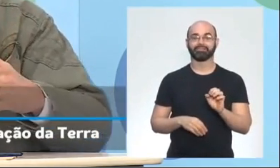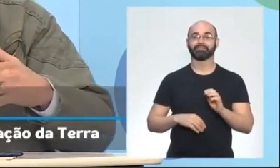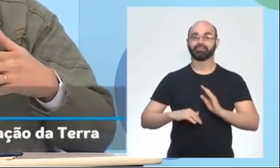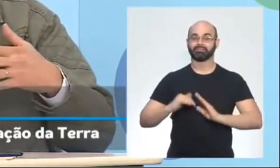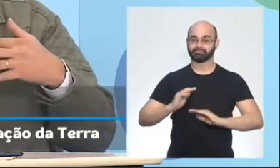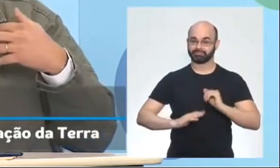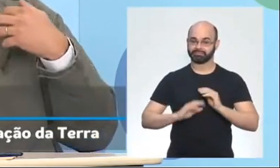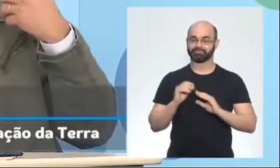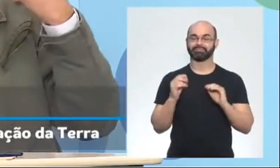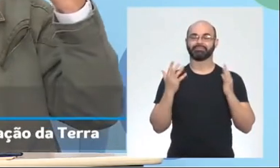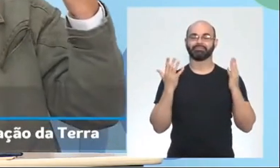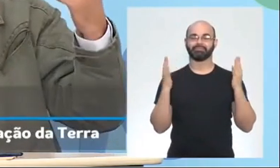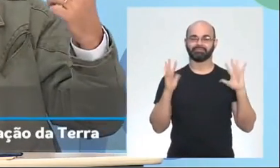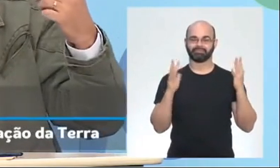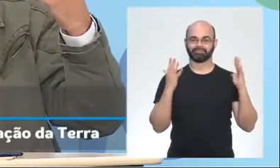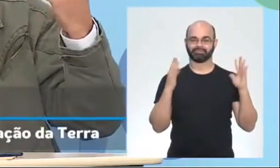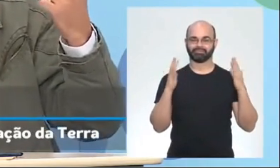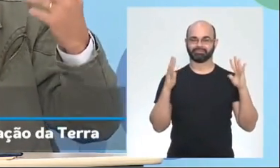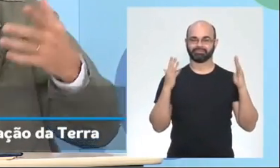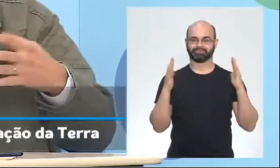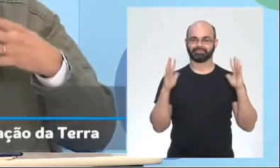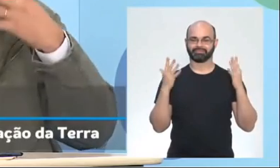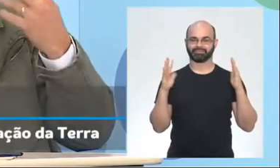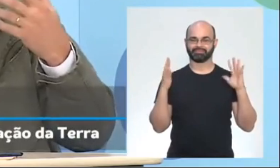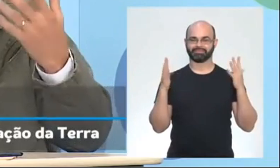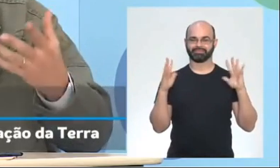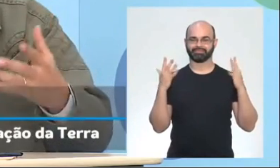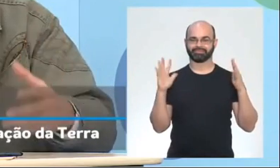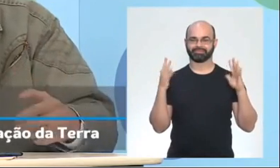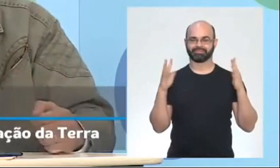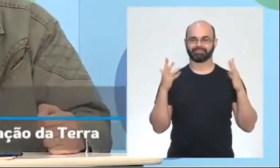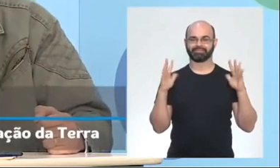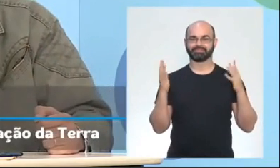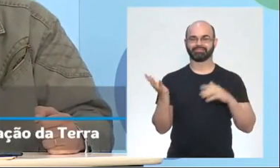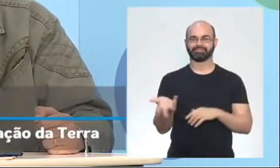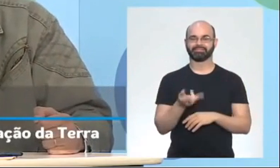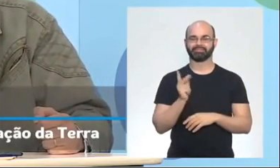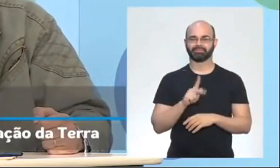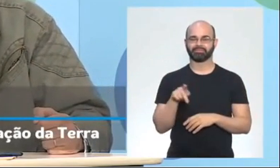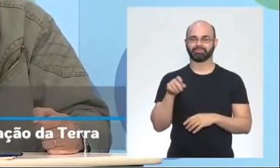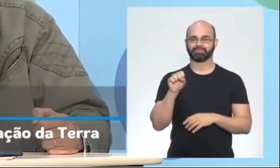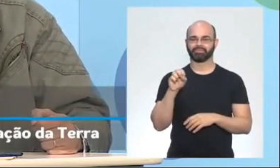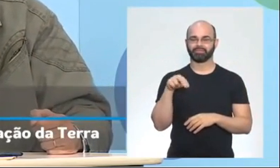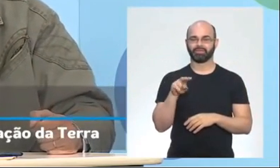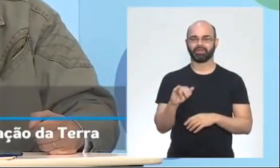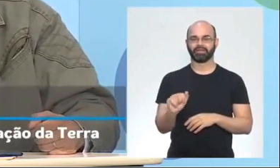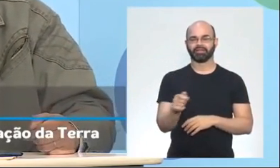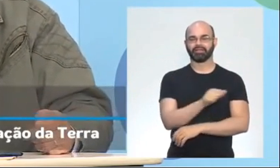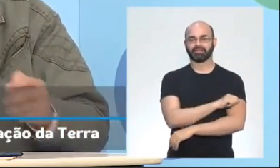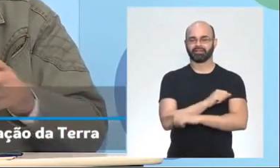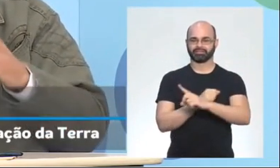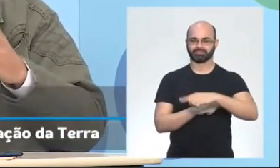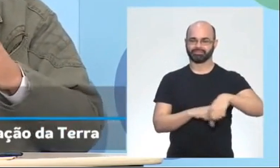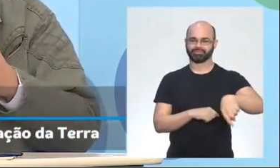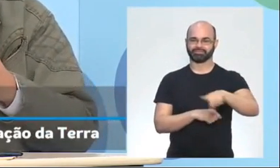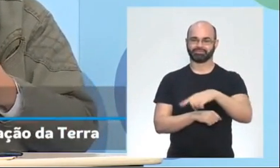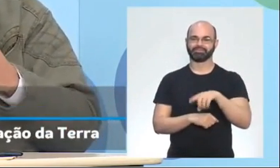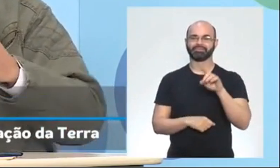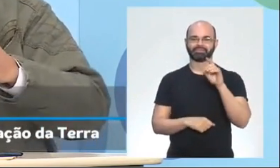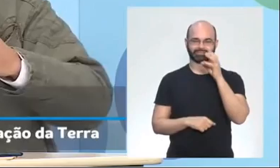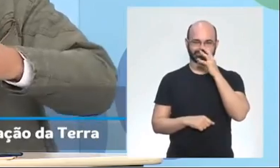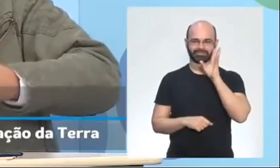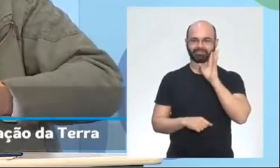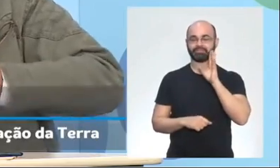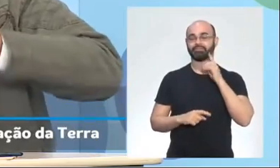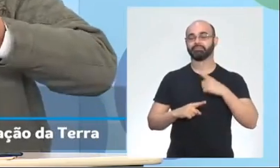competência. Parabéns, justamente, palmas mesmo para a professora Sônia e os estudantes, porque a habilidade é